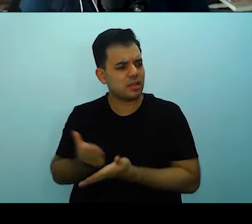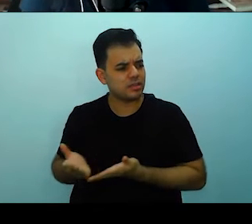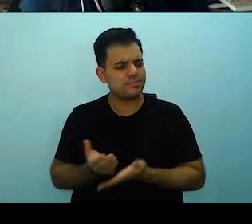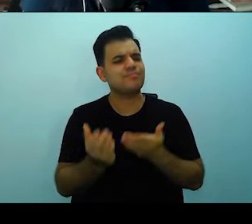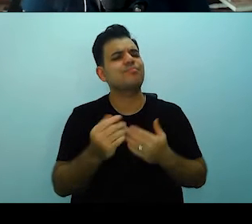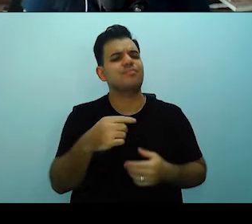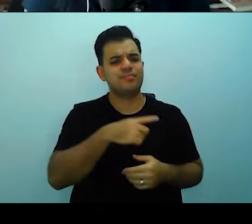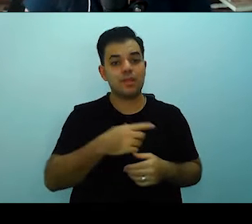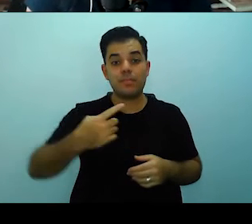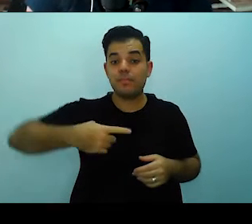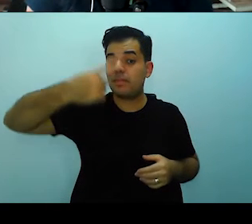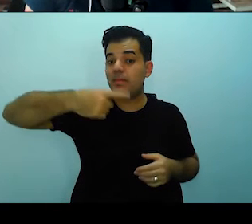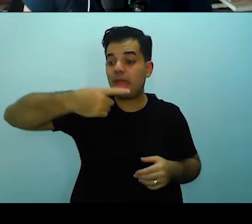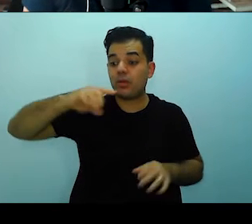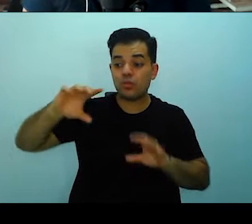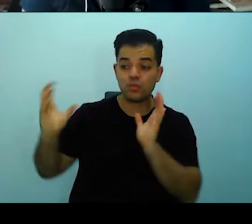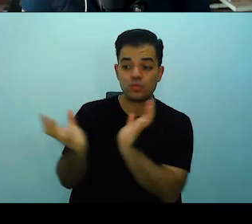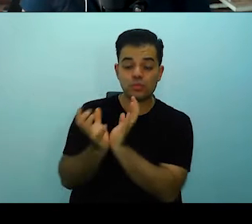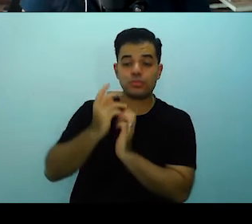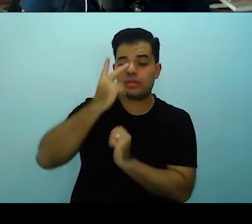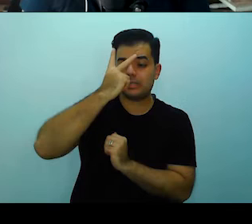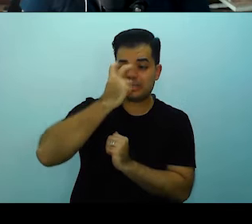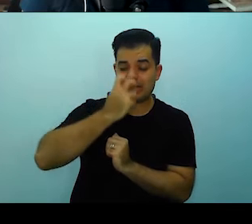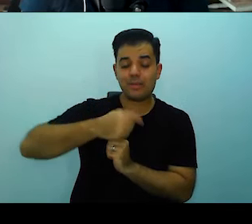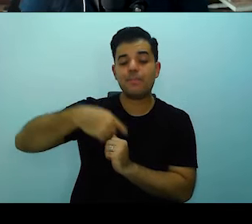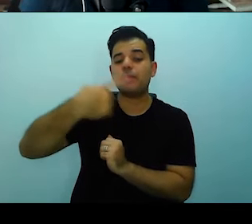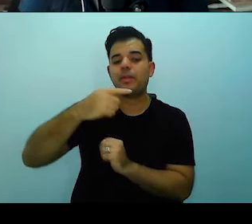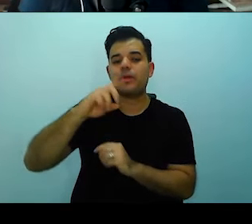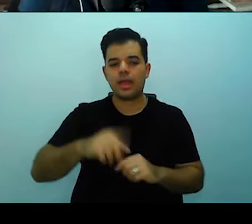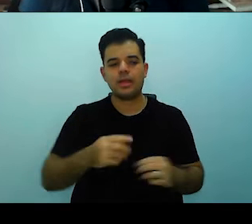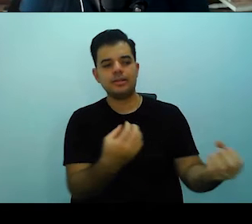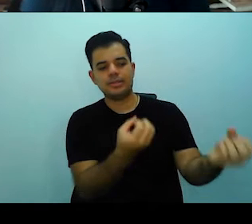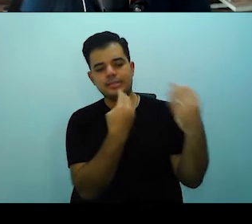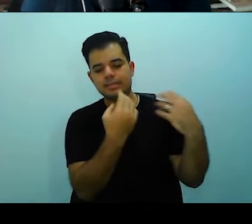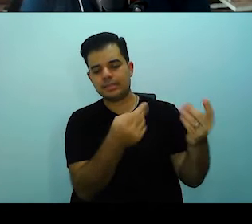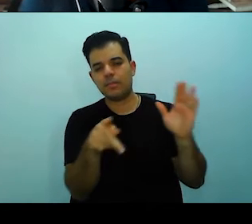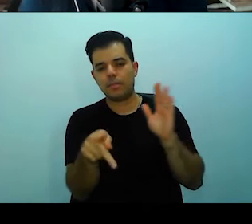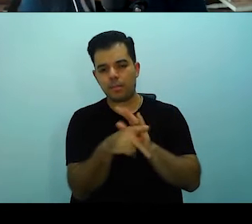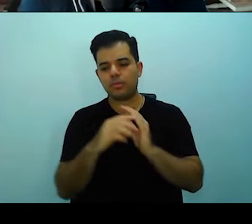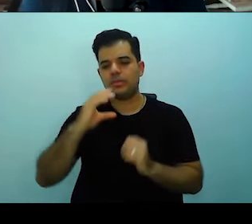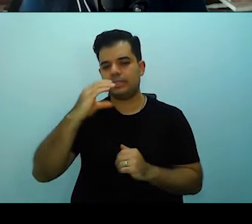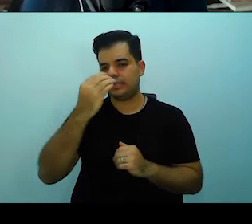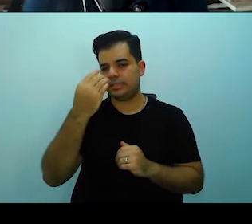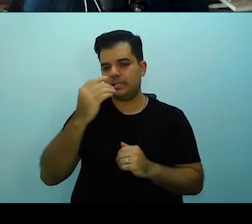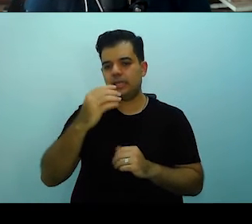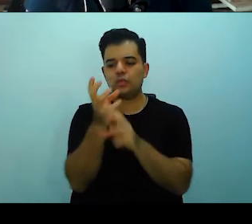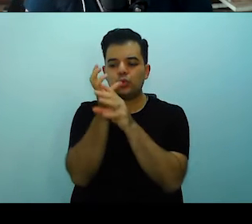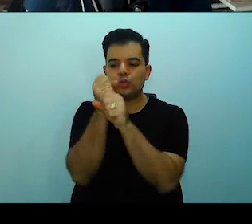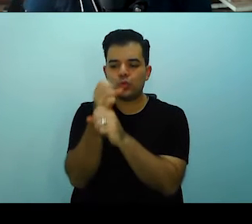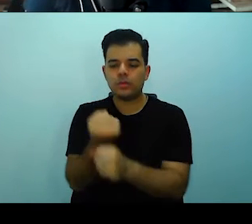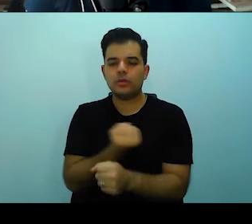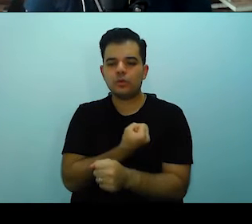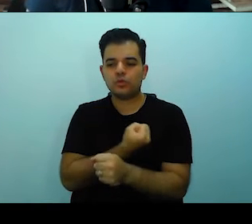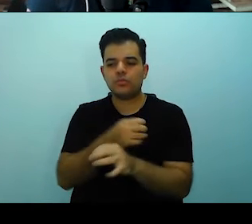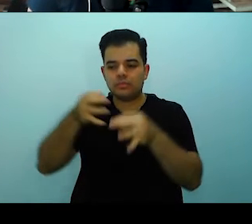que as pessoas cegas elas têm, ela se dá na defasagem no ensino de ciências exatas. Então, isso repercute